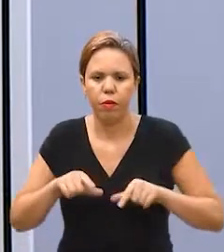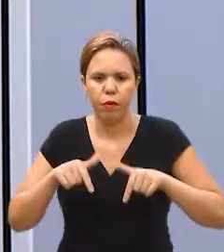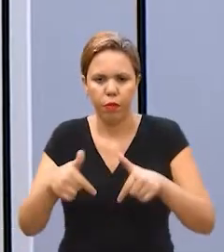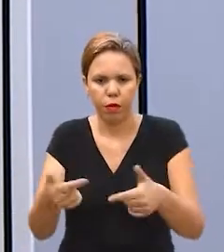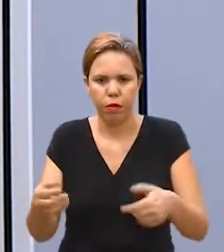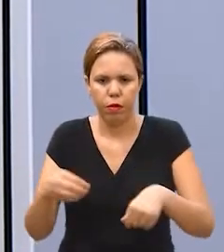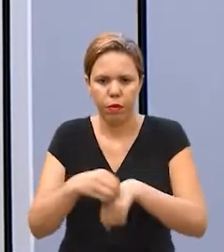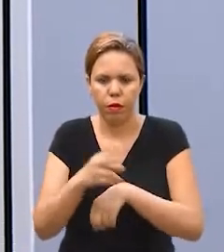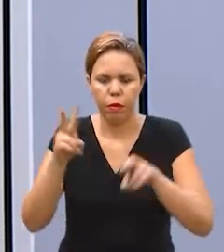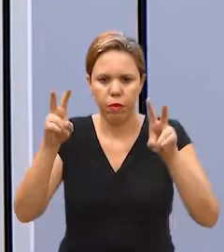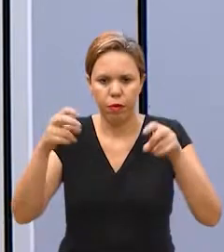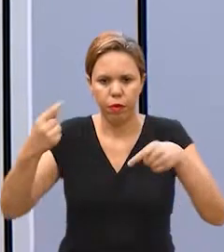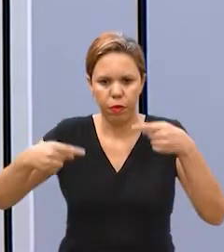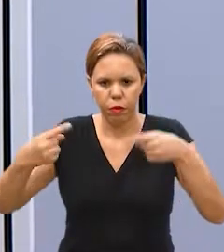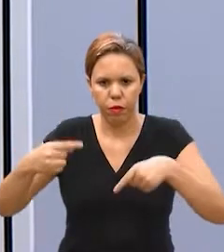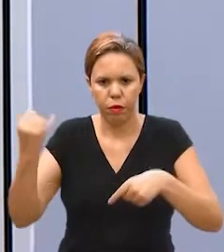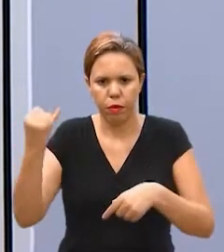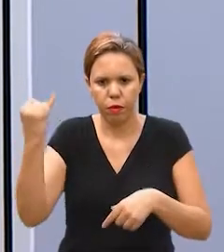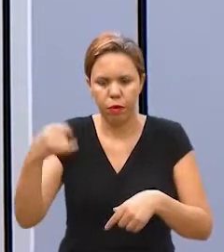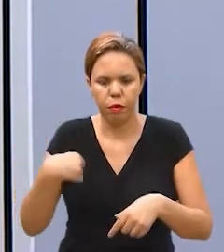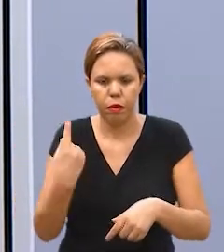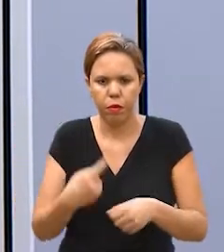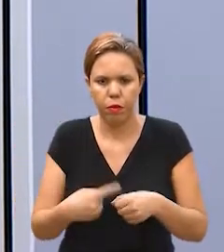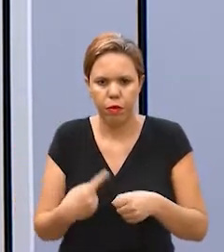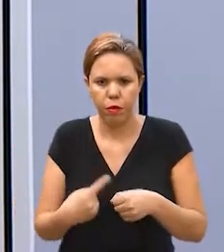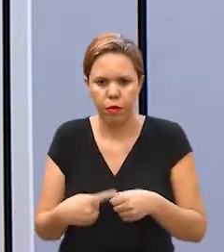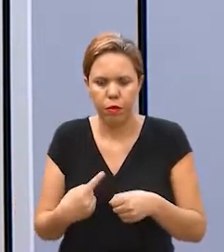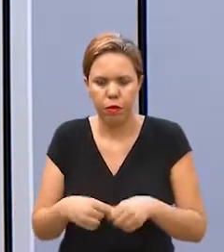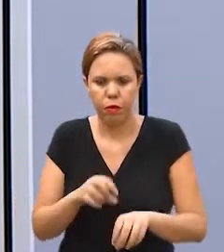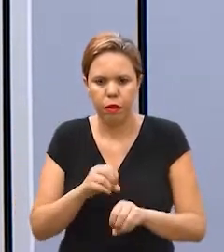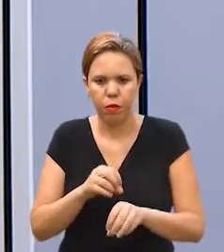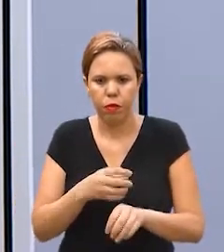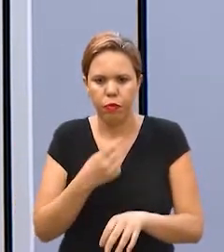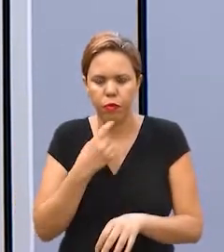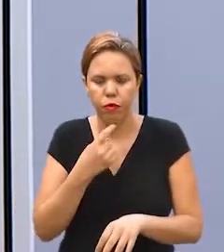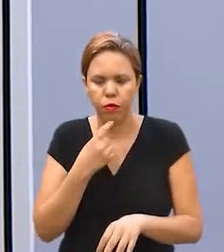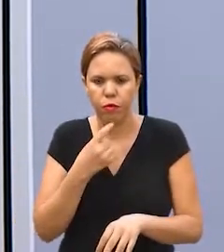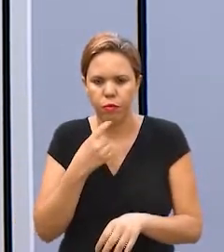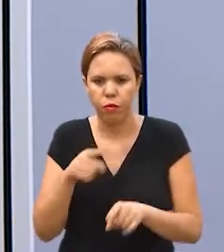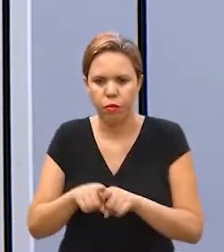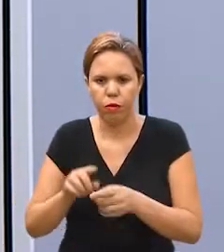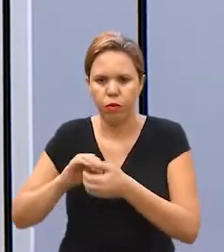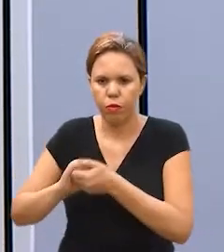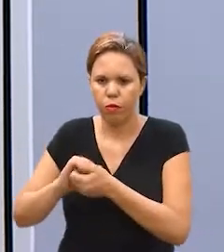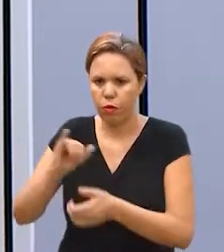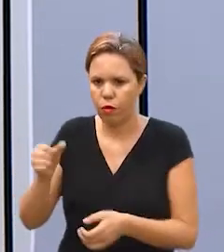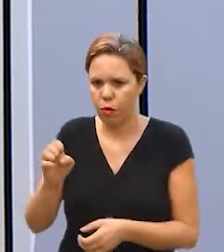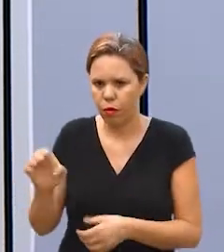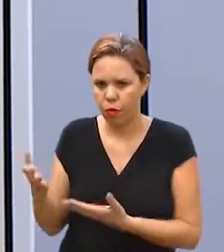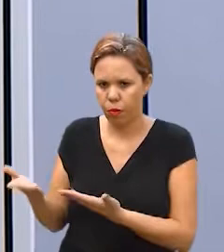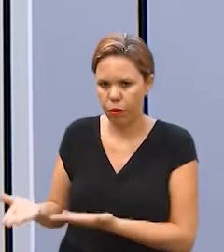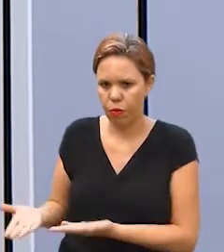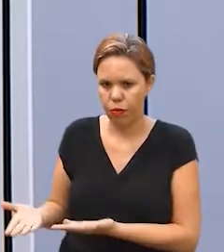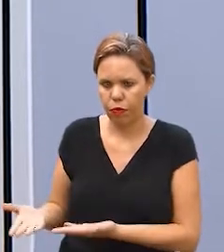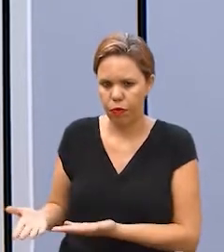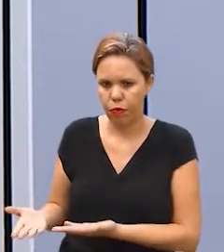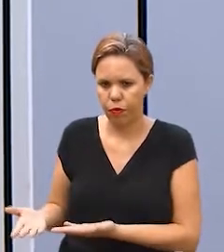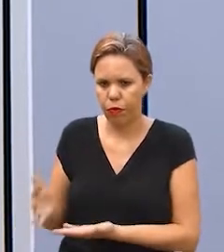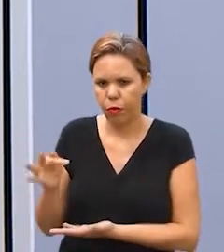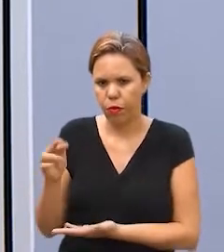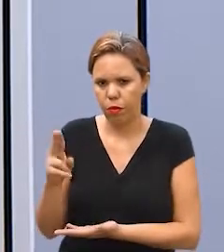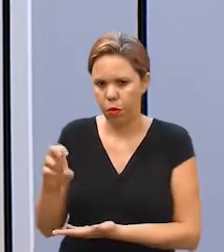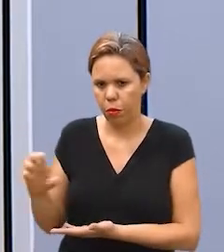debate tão importante para o nosso município, para a educação de Campinas. Cumprimentar o José Batista, da FUMEC, a vereadora